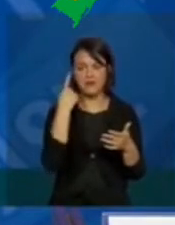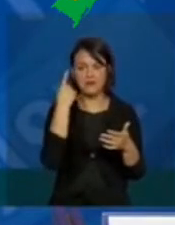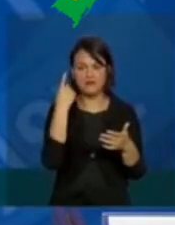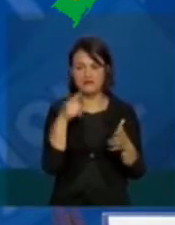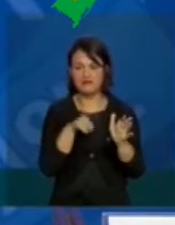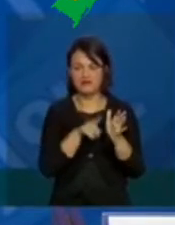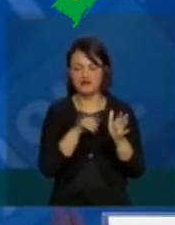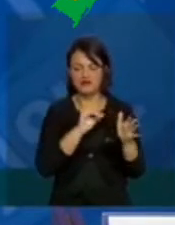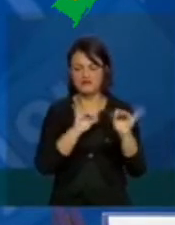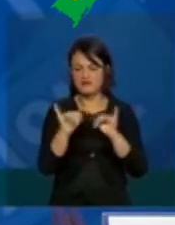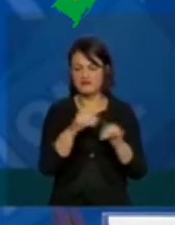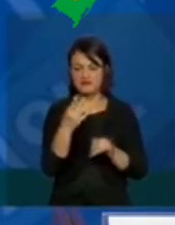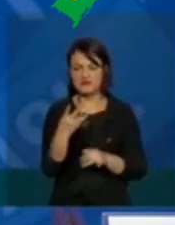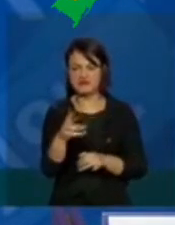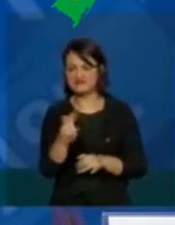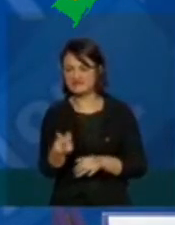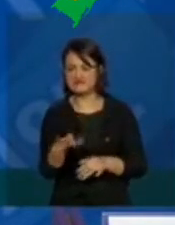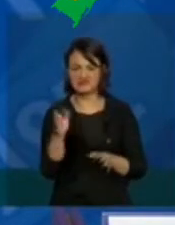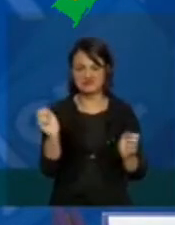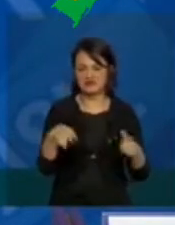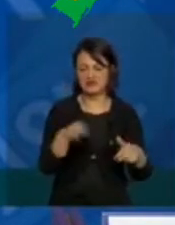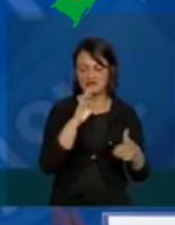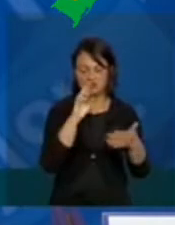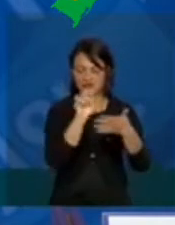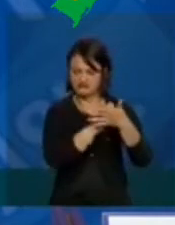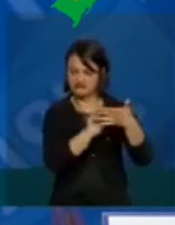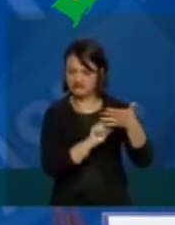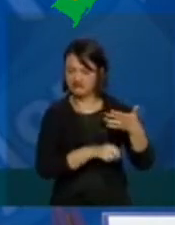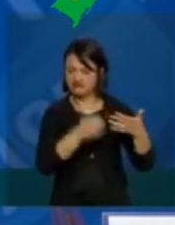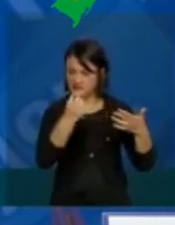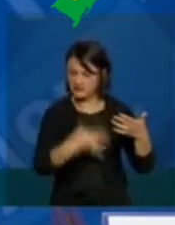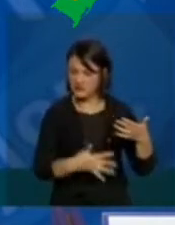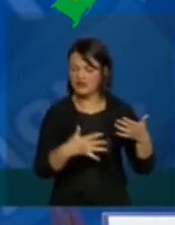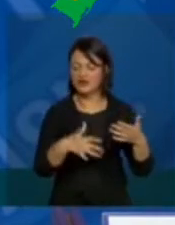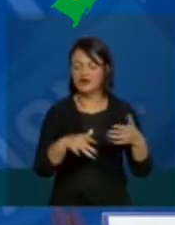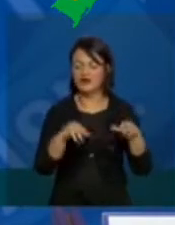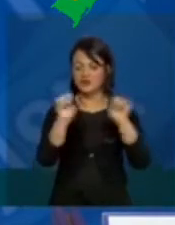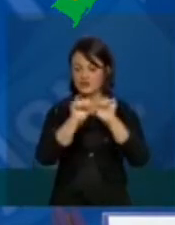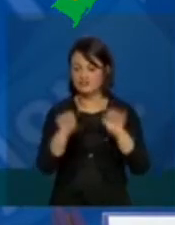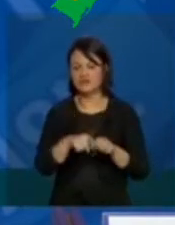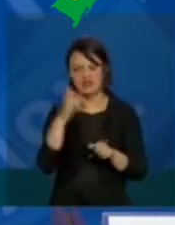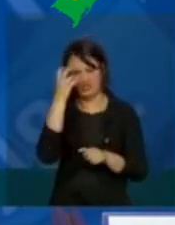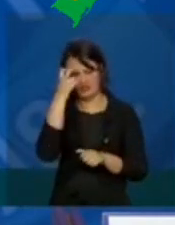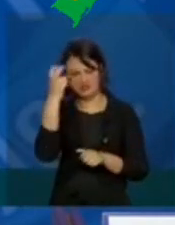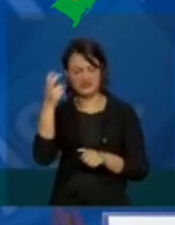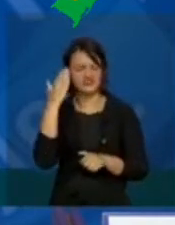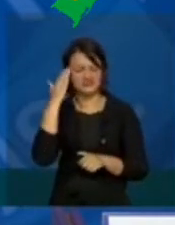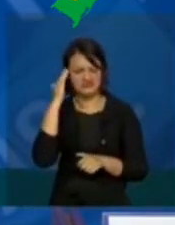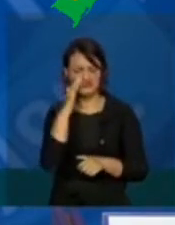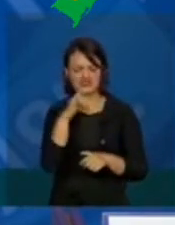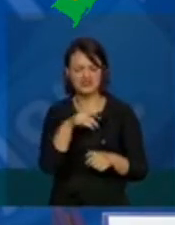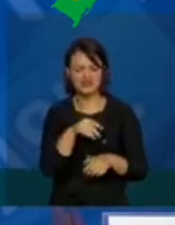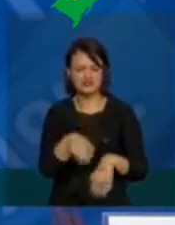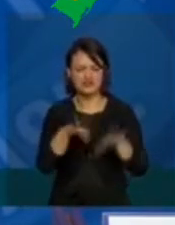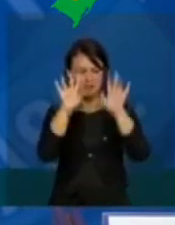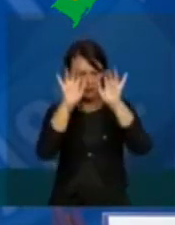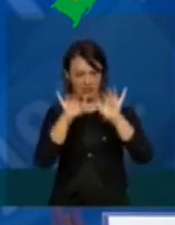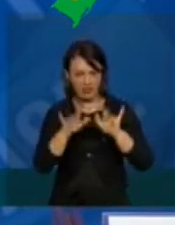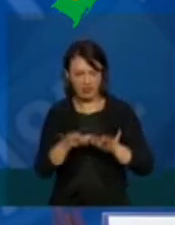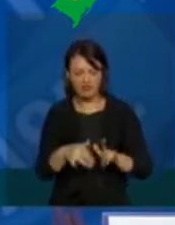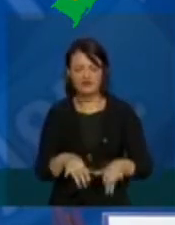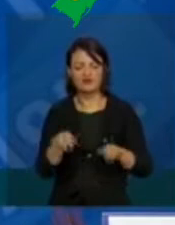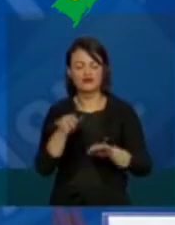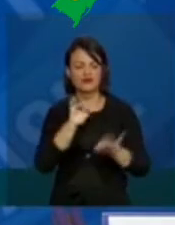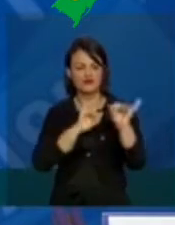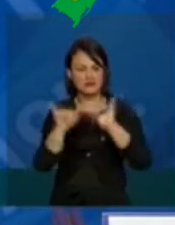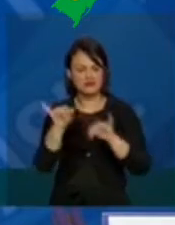5 informações no sistema, ele preenche tudo, o sistema é inteligente, o sistema já vai carregar toda a base